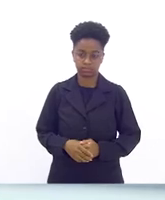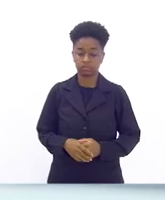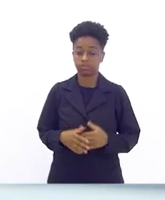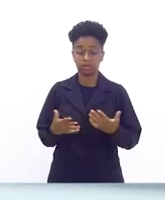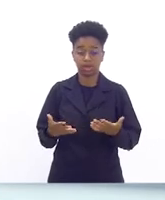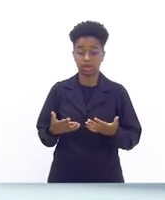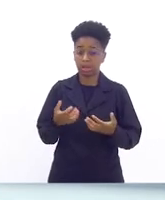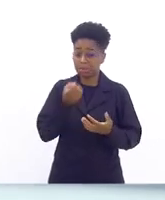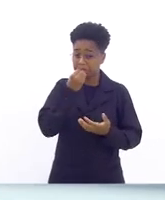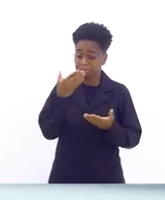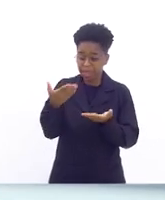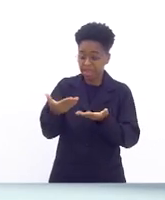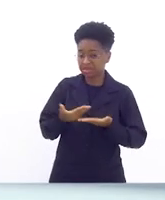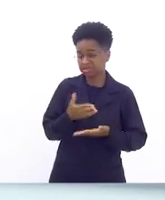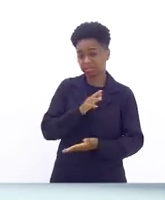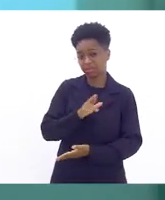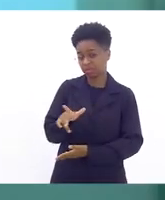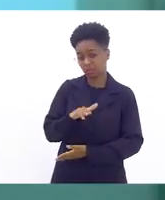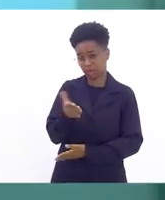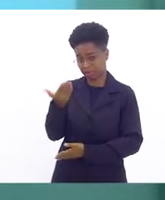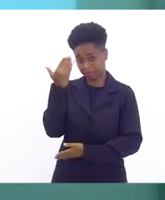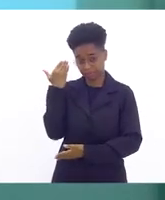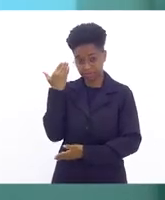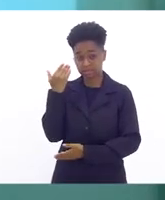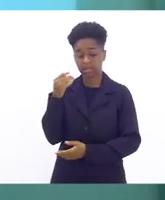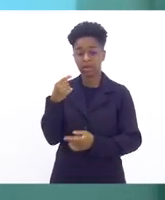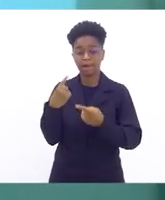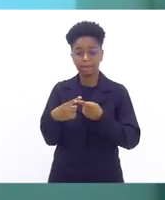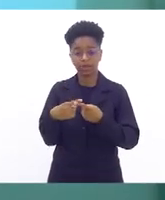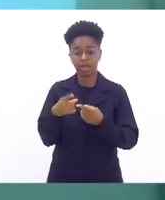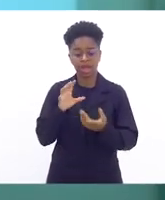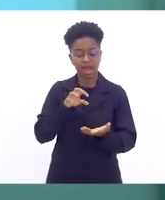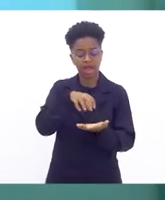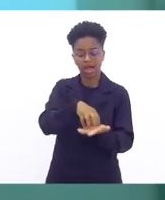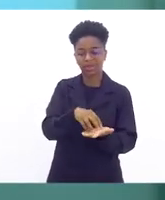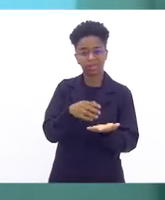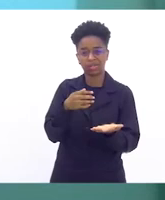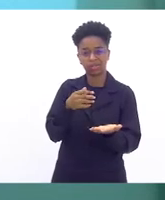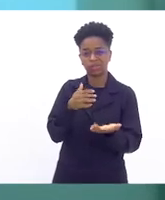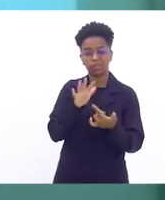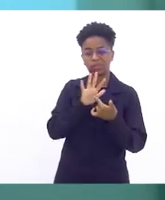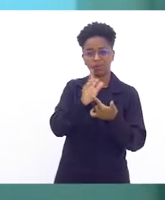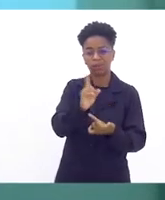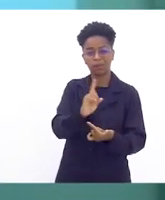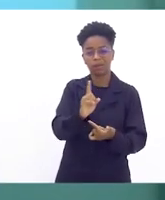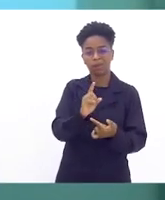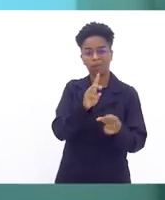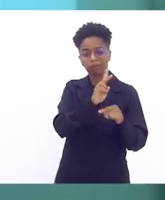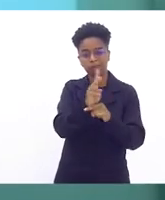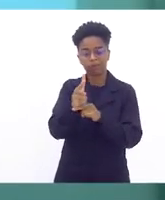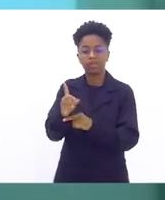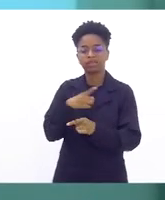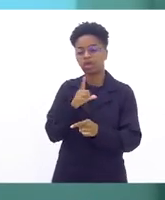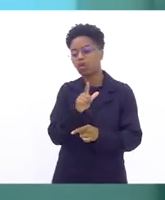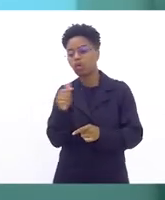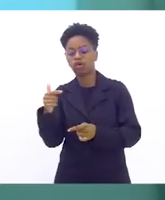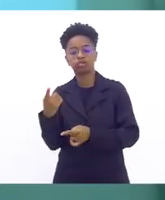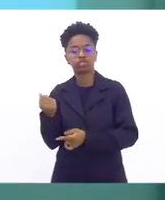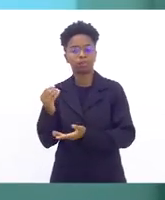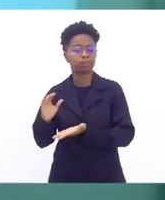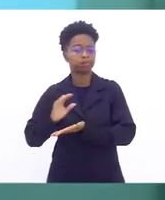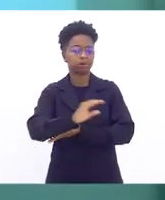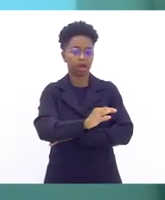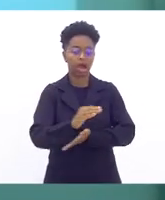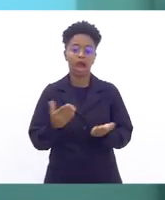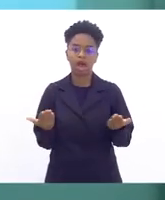bem recebida no fecão ou assim o setor demandante não apresentava por fecão utilizava outra fonte de recurso e agora